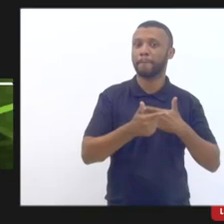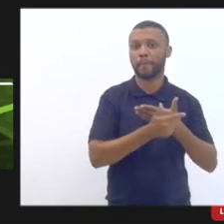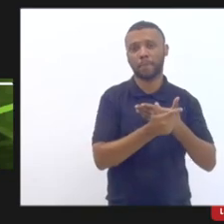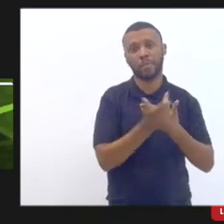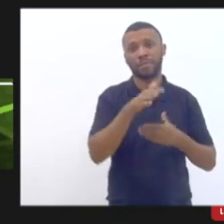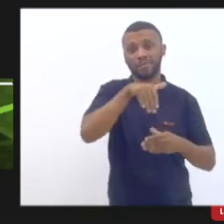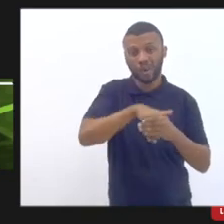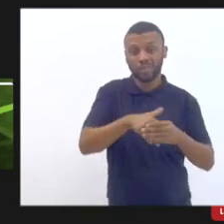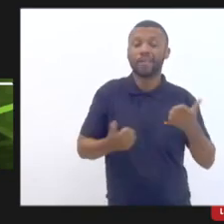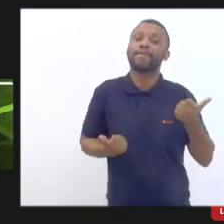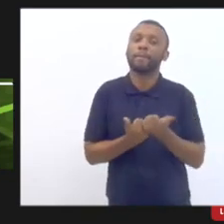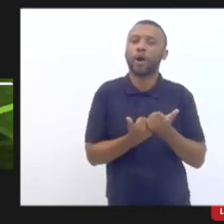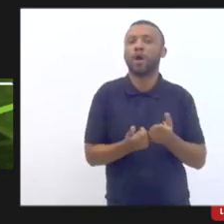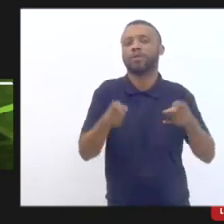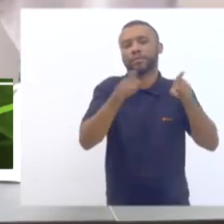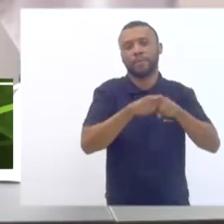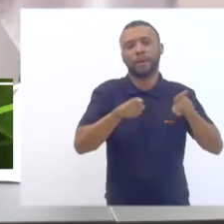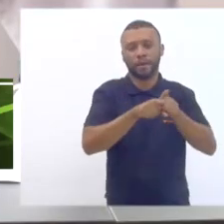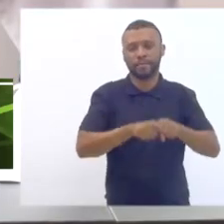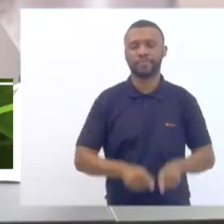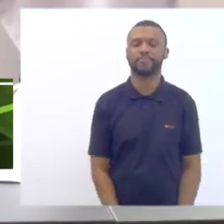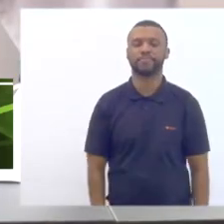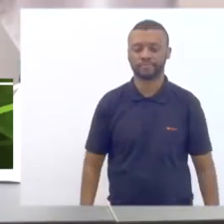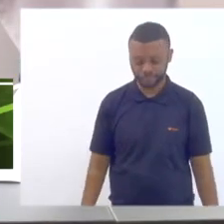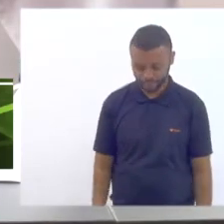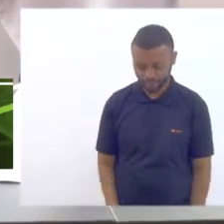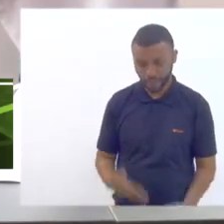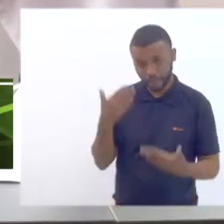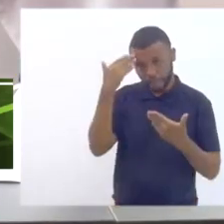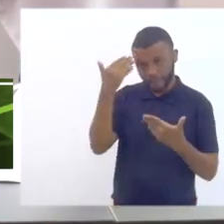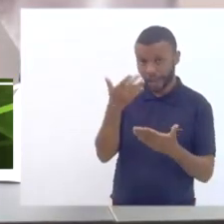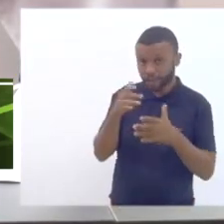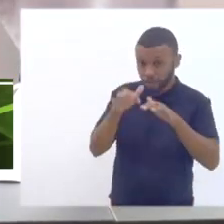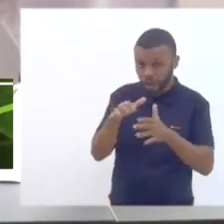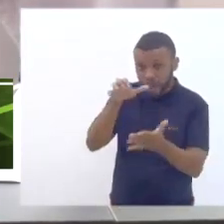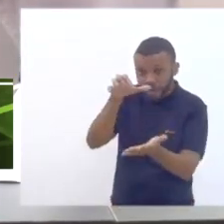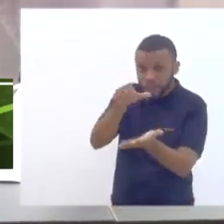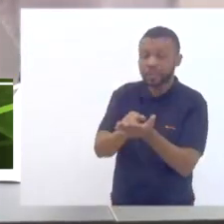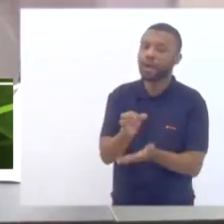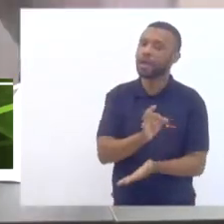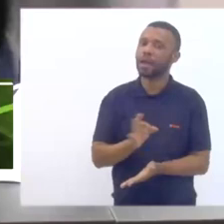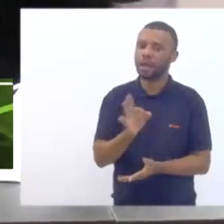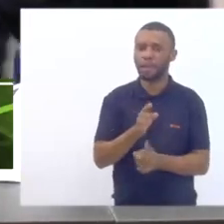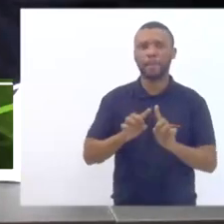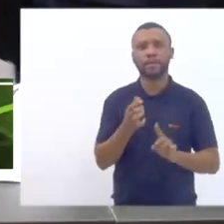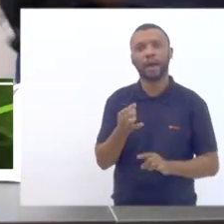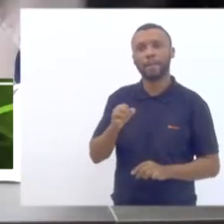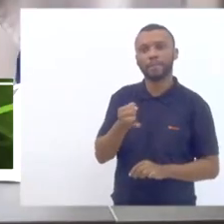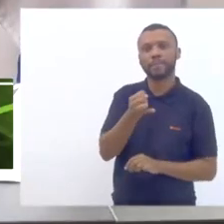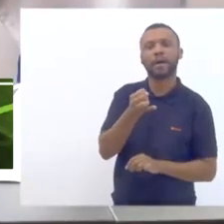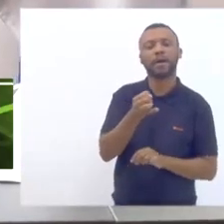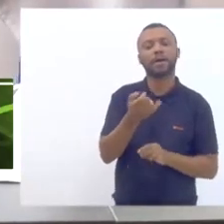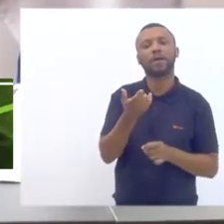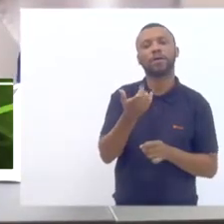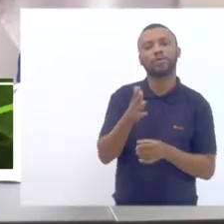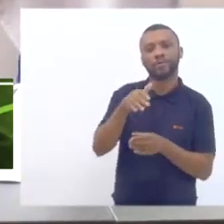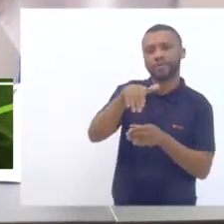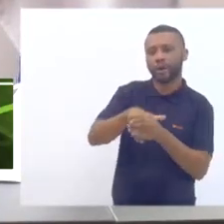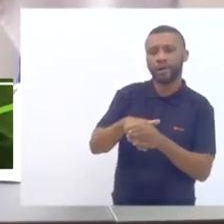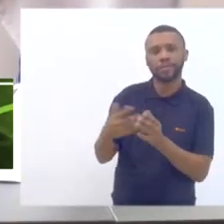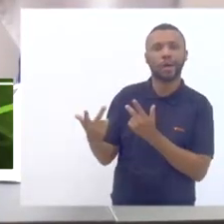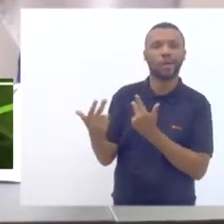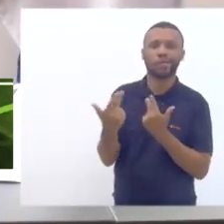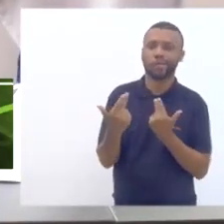favorável também. Obrigado, doutor Deodalto. Não estou computando, mas estou registrando também o seu voto, como vou fazê-lo